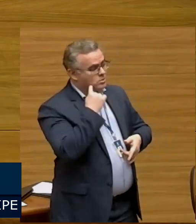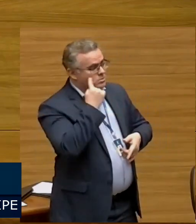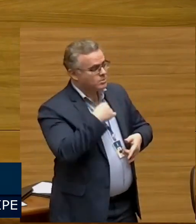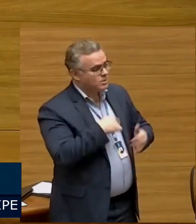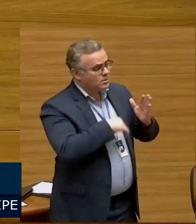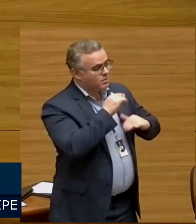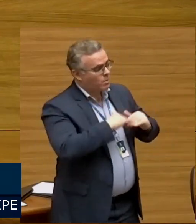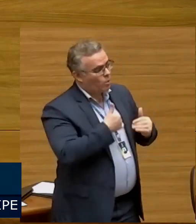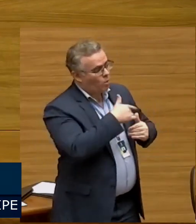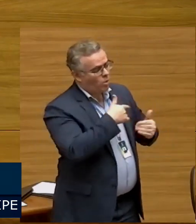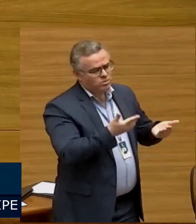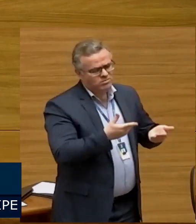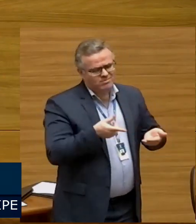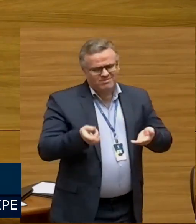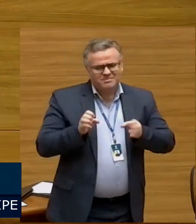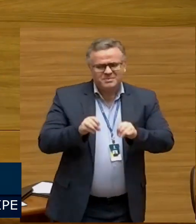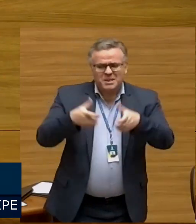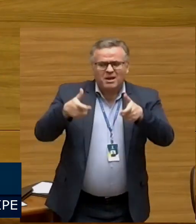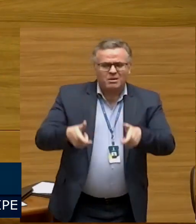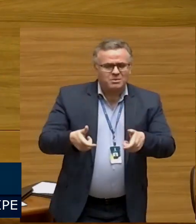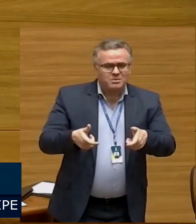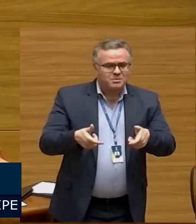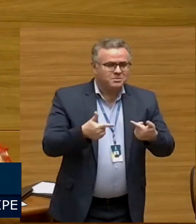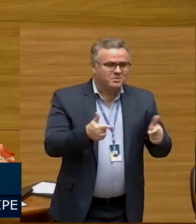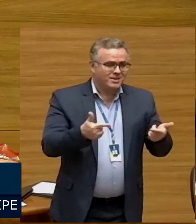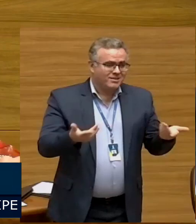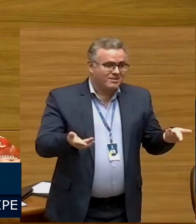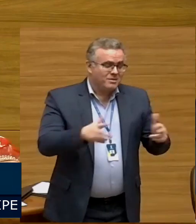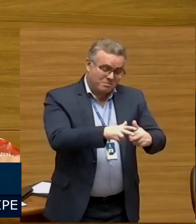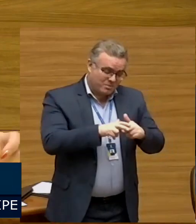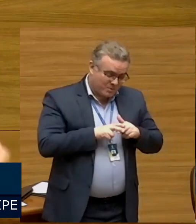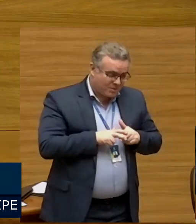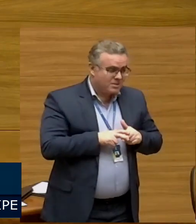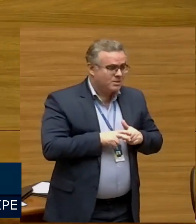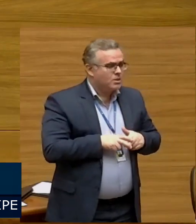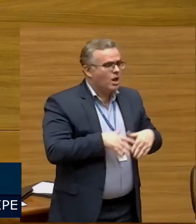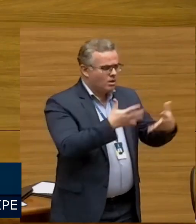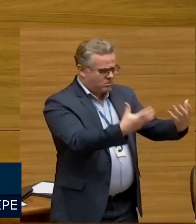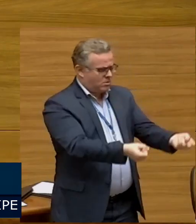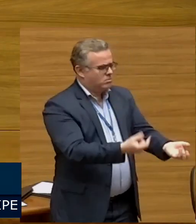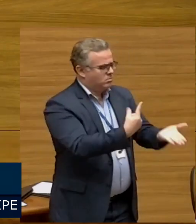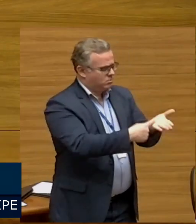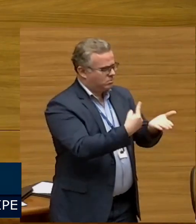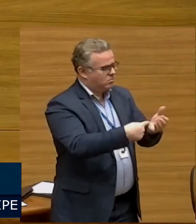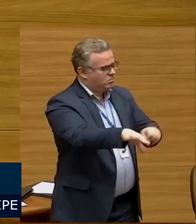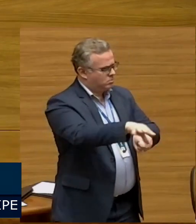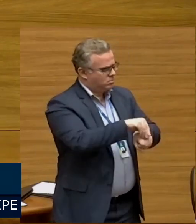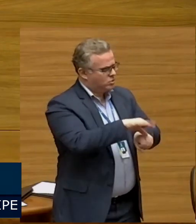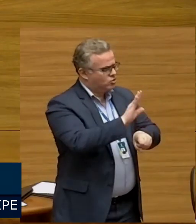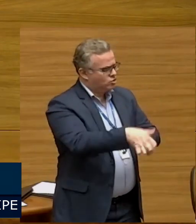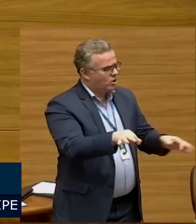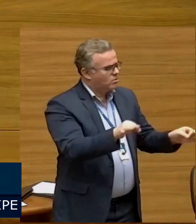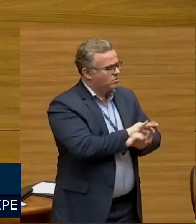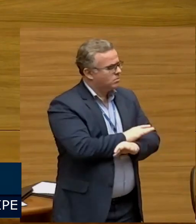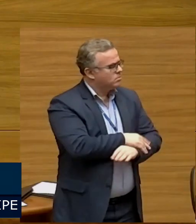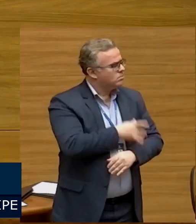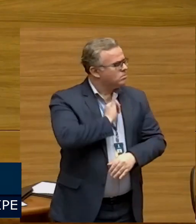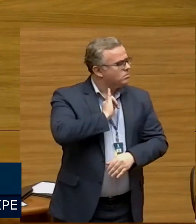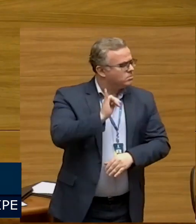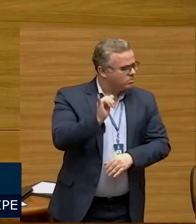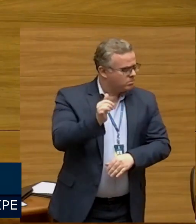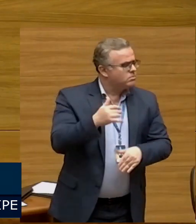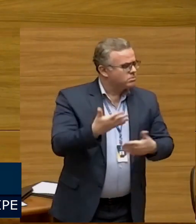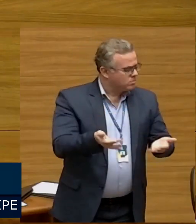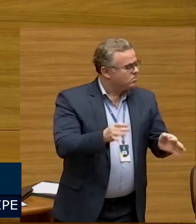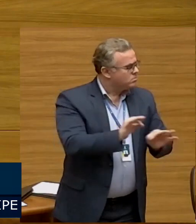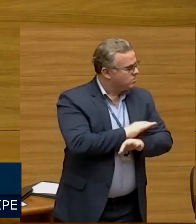política pública, né, para a inserção desses profissionais, mas pode contar com a nossa mandata. Agora, eu vou convidar,